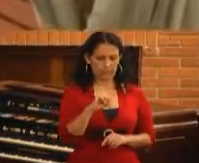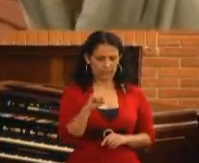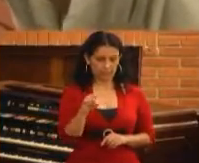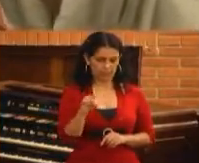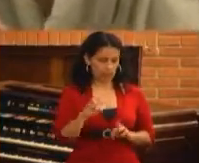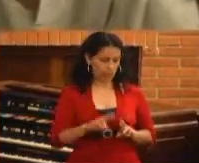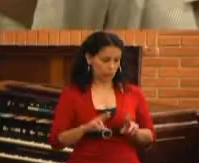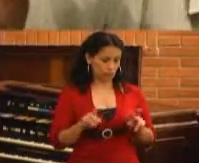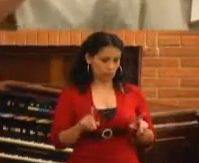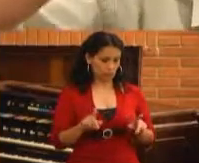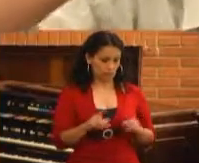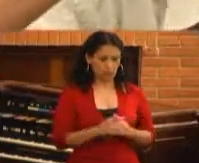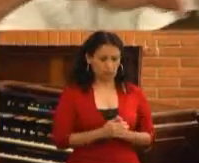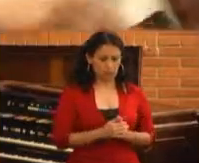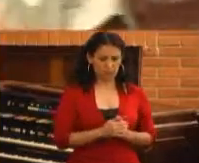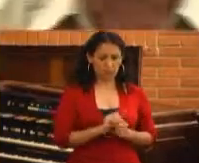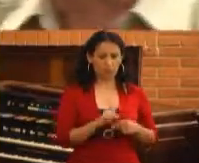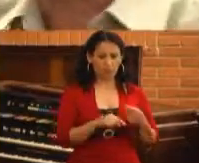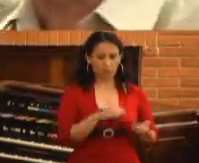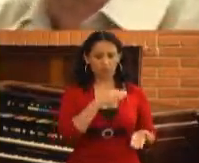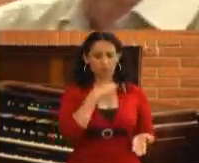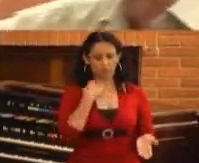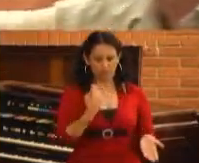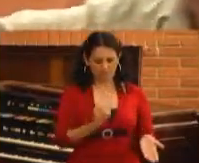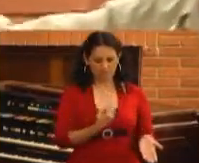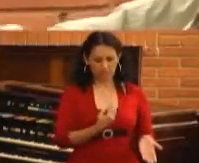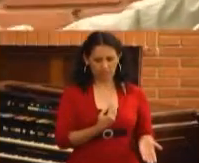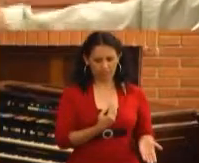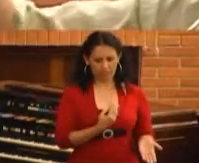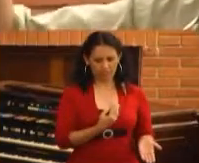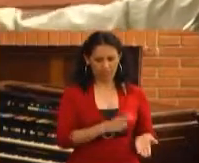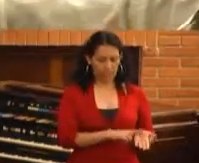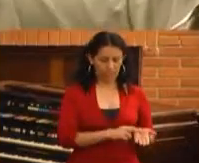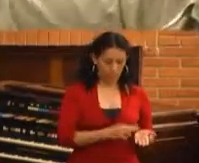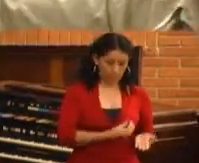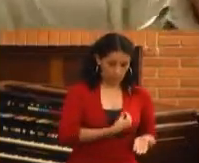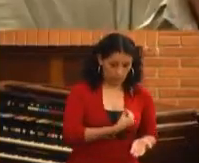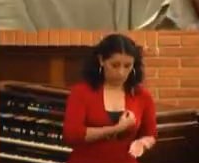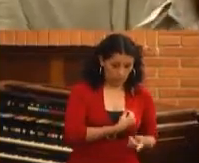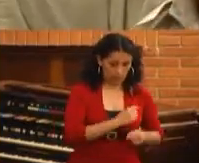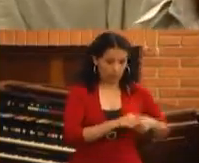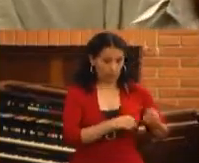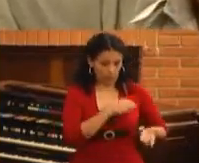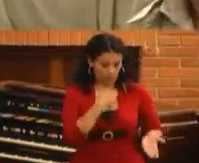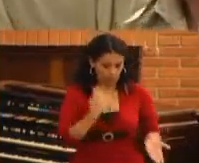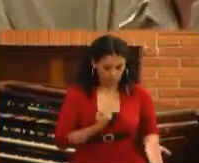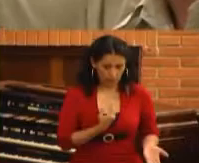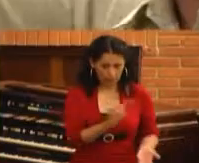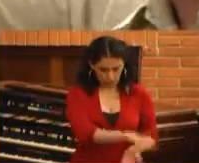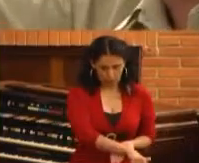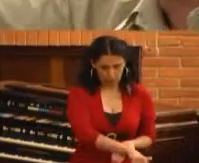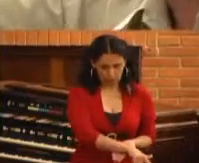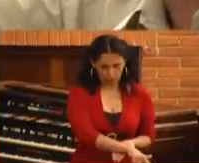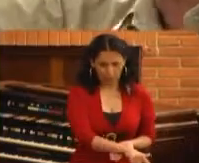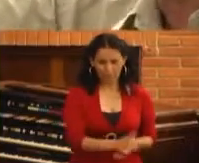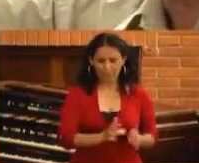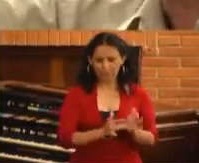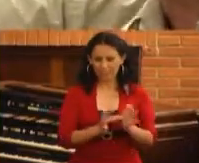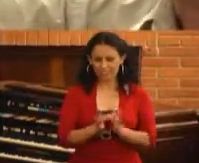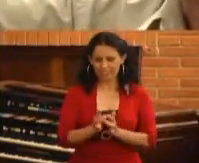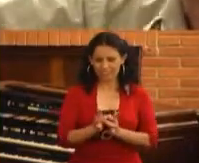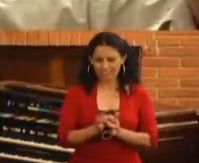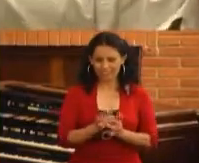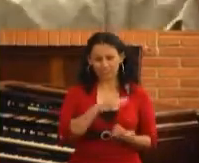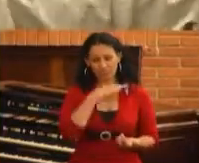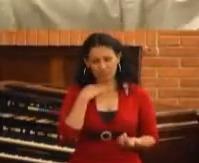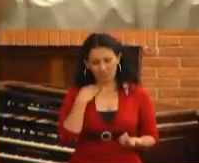ressuscitações e depois morreram. Jesus foi o único que ressuscitou primeiro e nunca mais morreu,